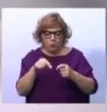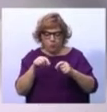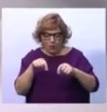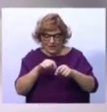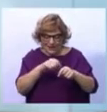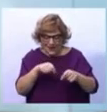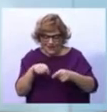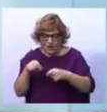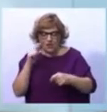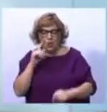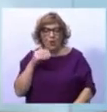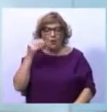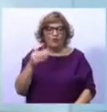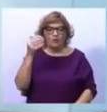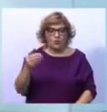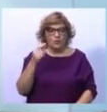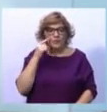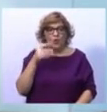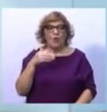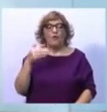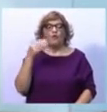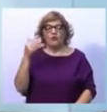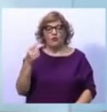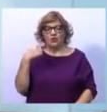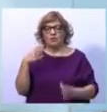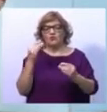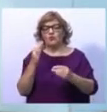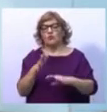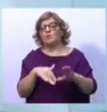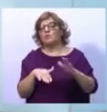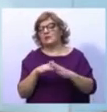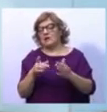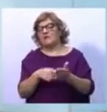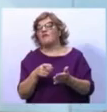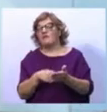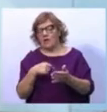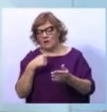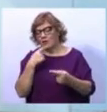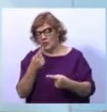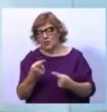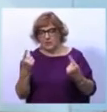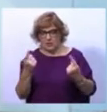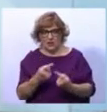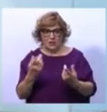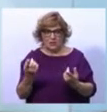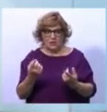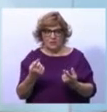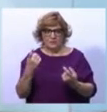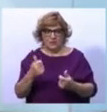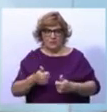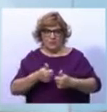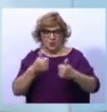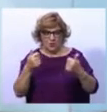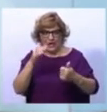que simbolizam o futuro. O futuro, ainda temos muito para fazer, conforme falei no início, temos que